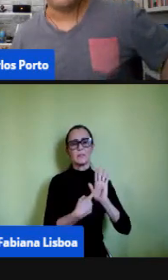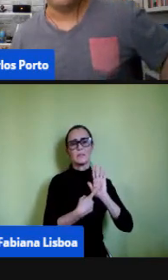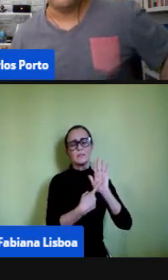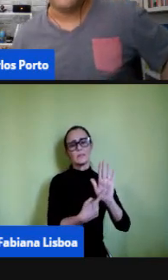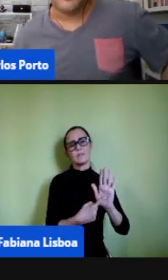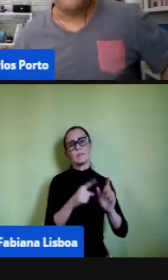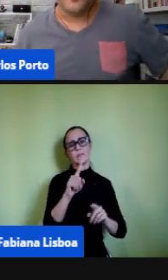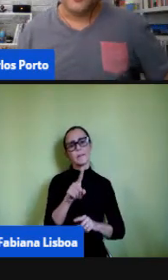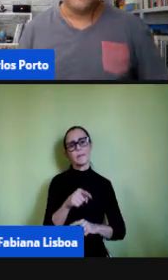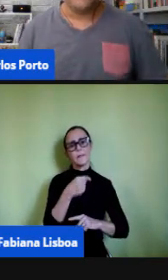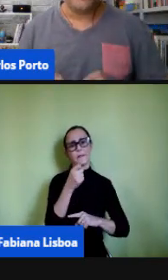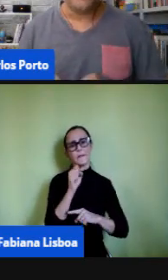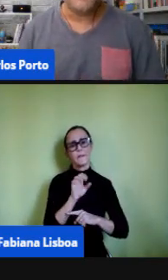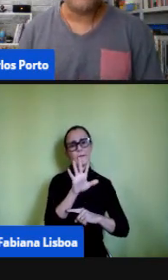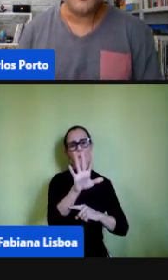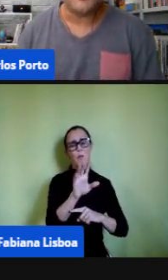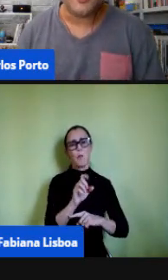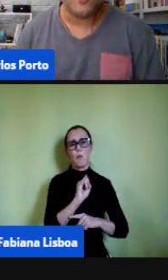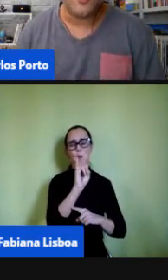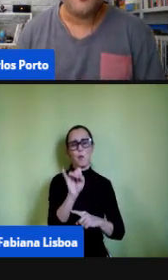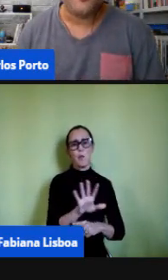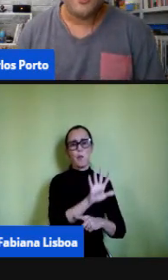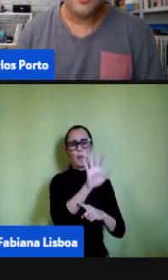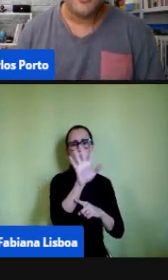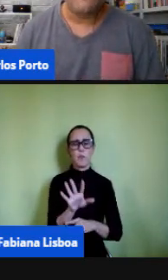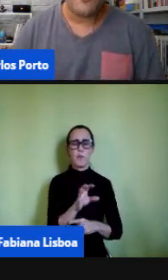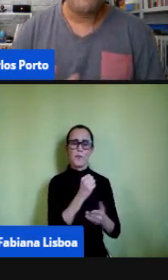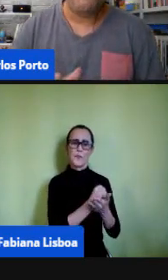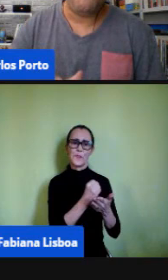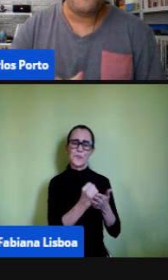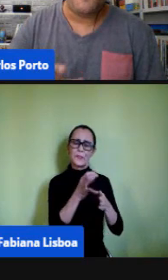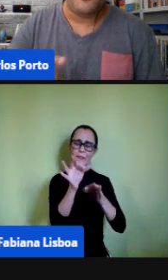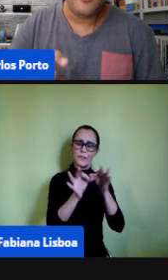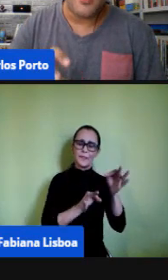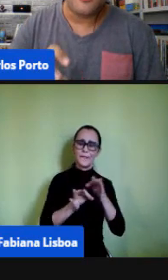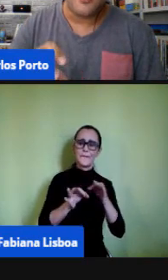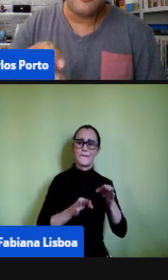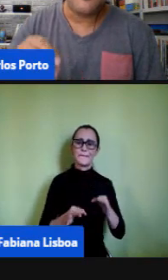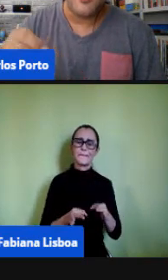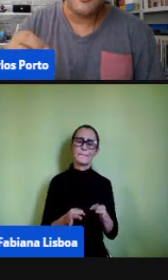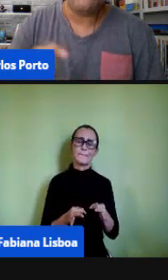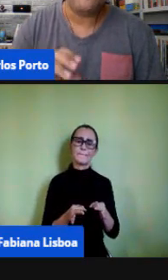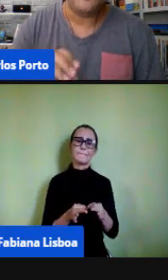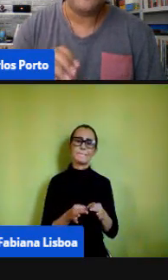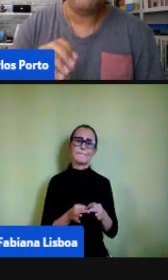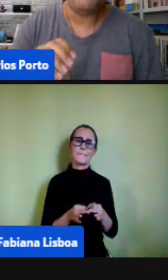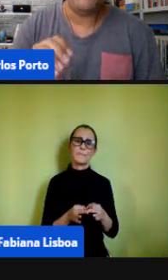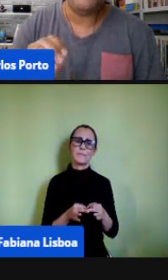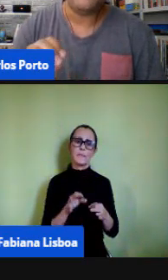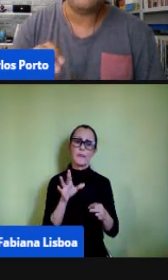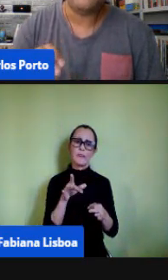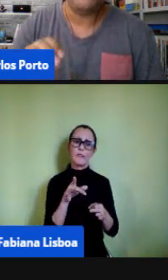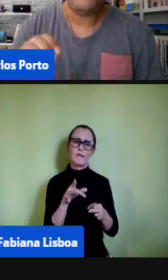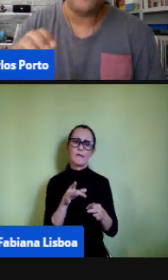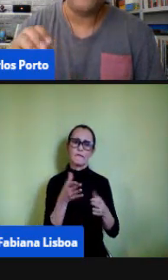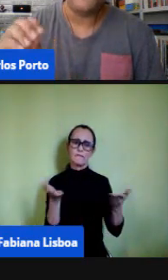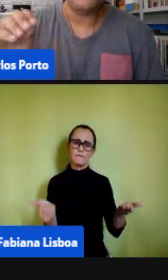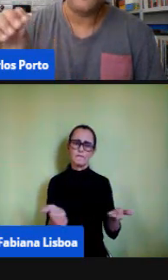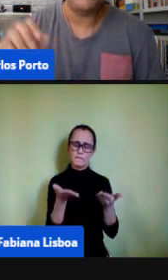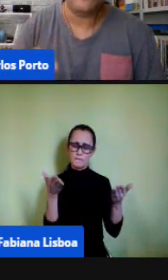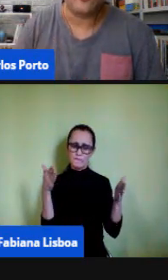próxima imagem. Vamos lá. Então, o documento orientador, ele vai dar essa ênfase, né, de priorização